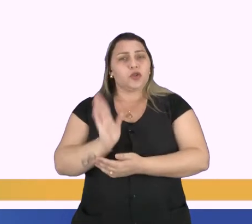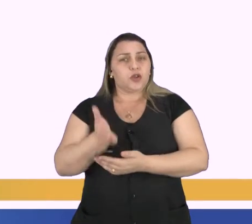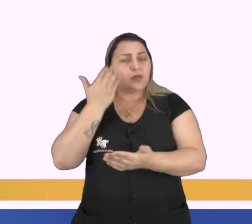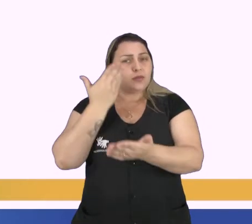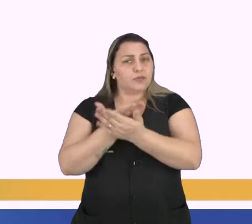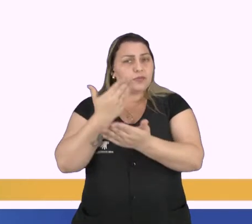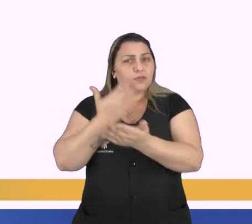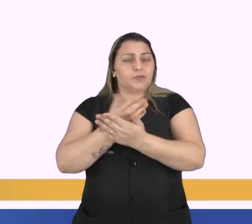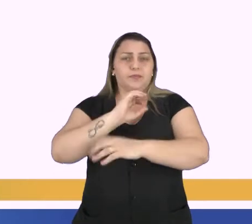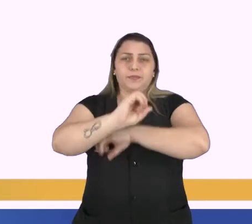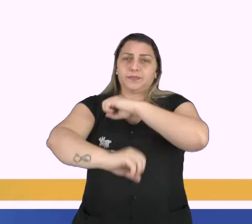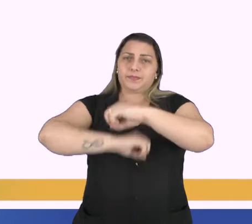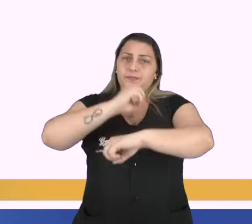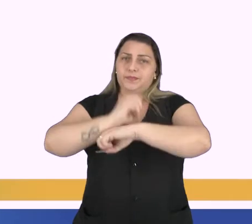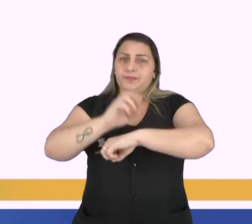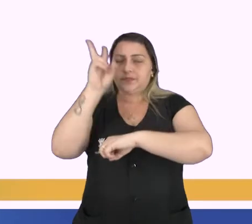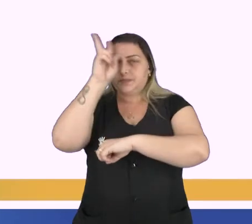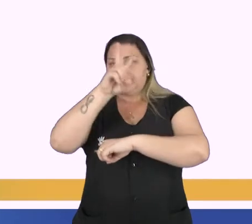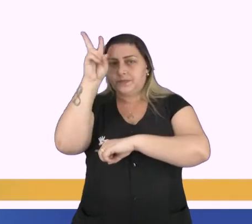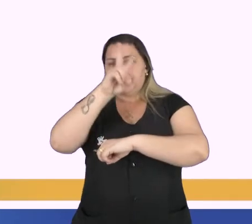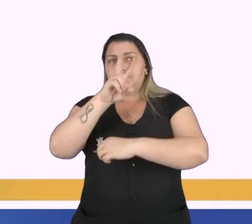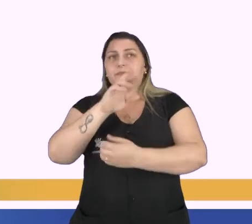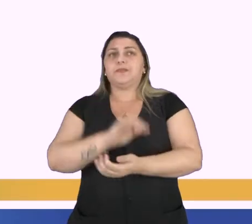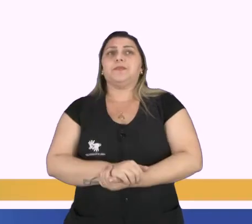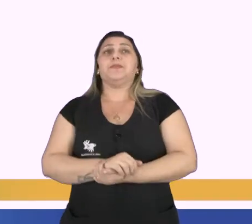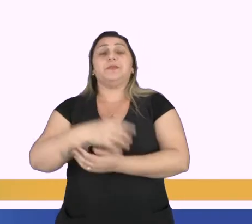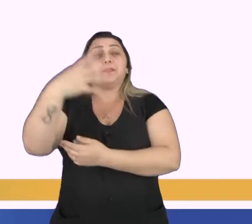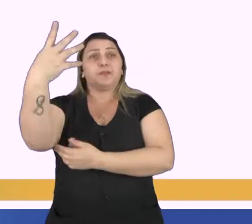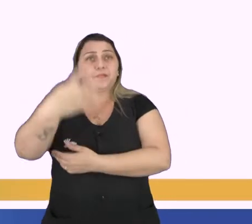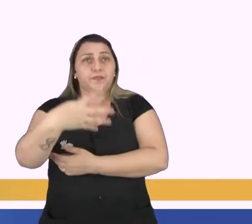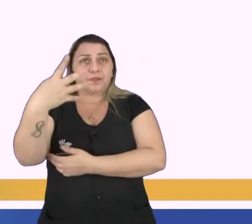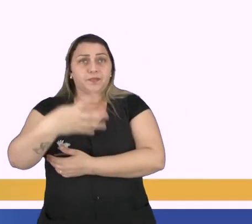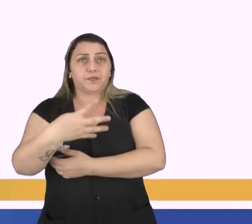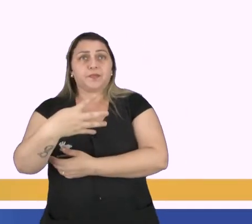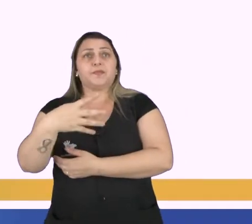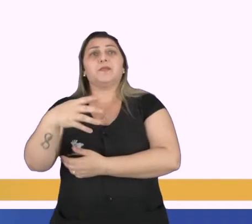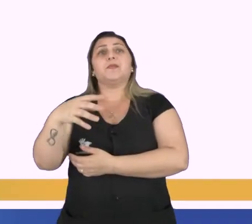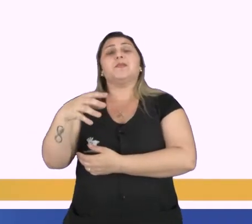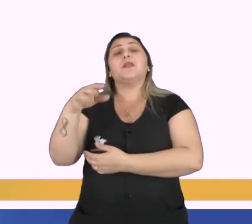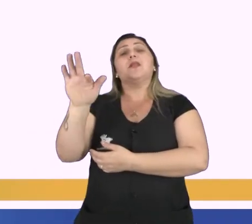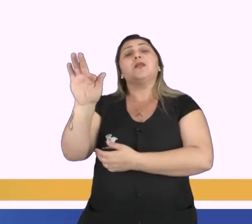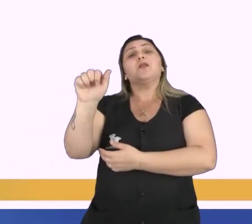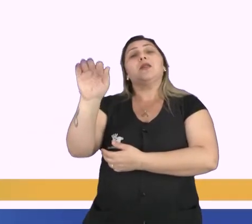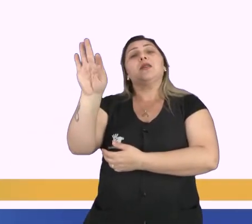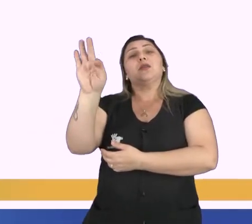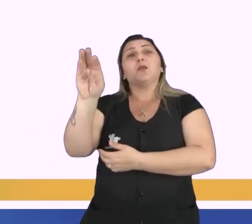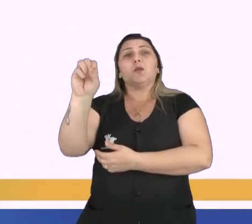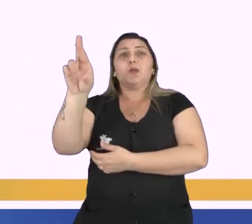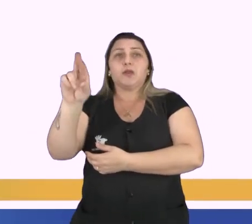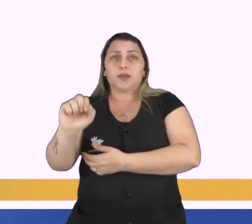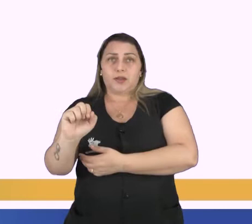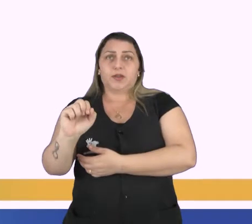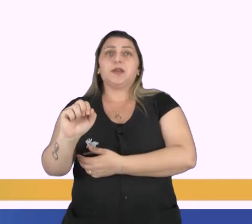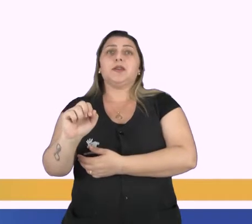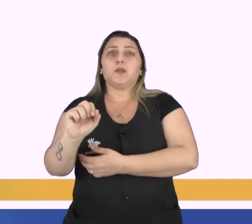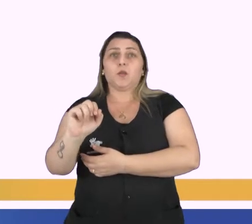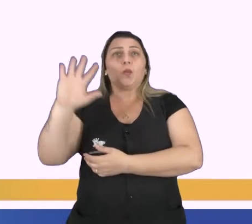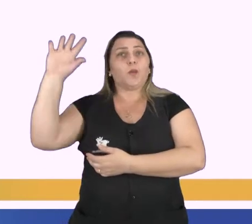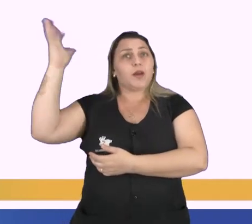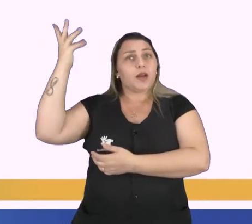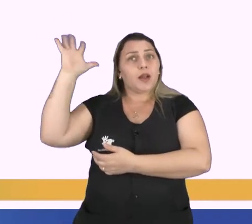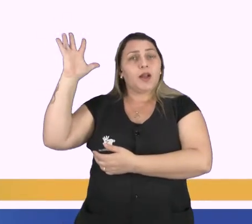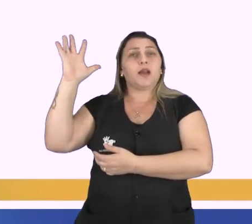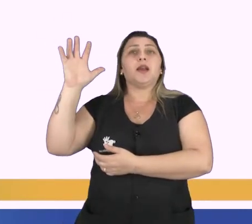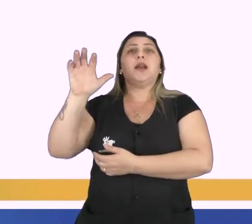estações do ano, né? Lembram lá? E a quarta questão diz o seguinte: Entre os fatores que interferem no clima